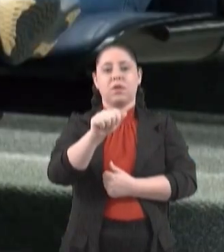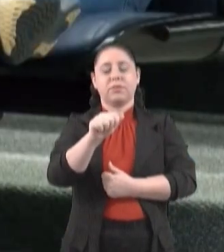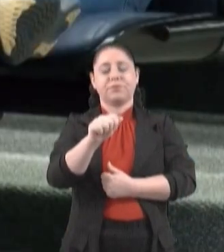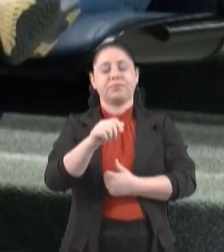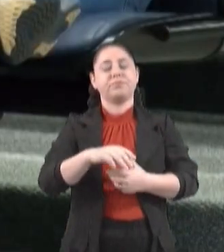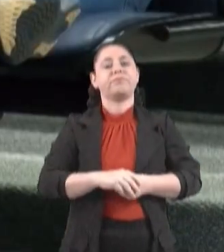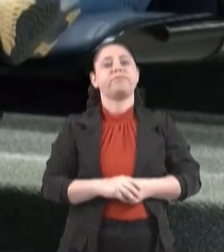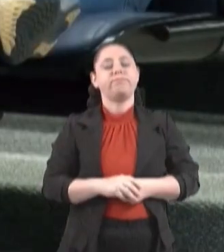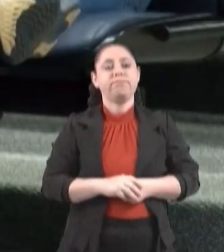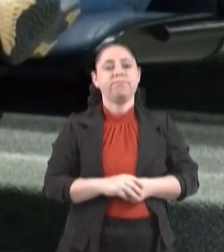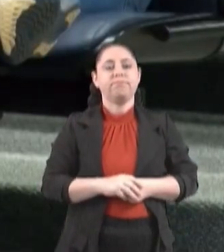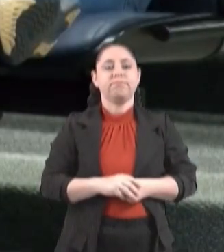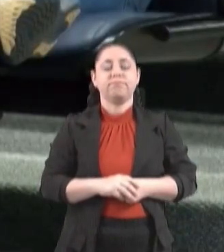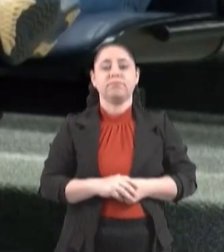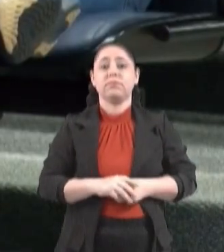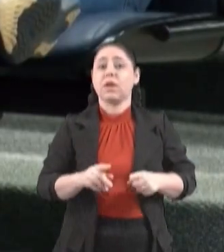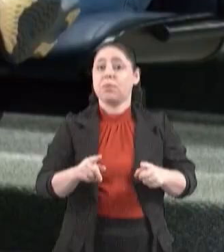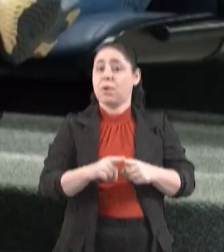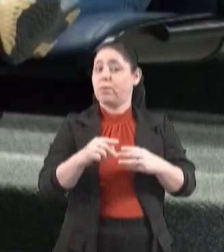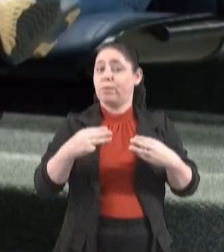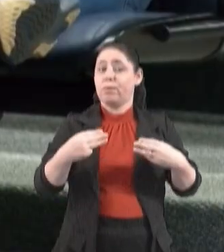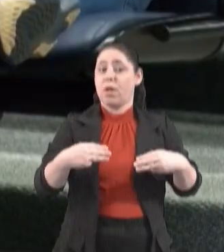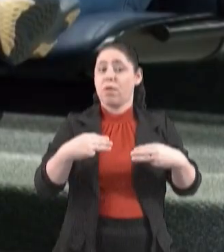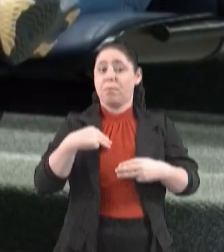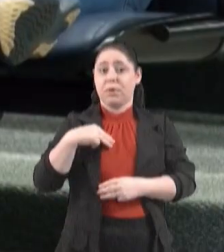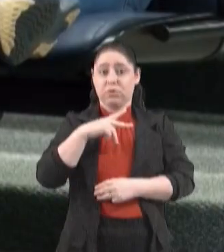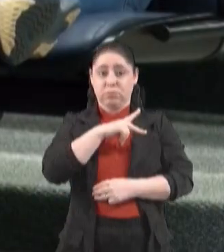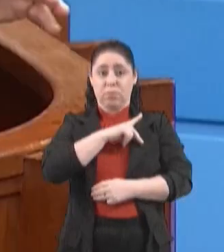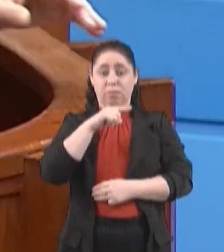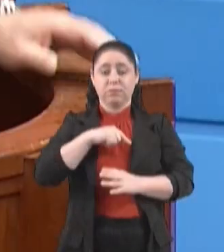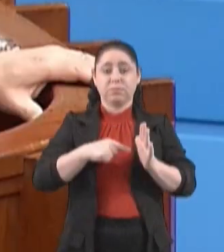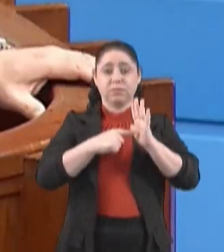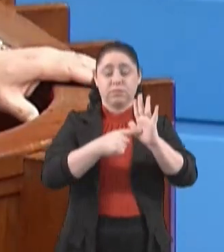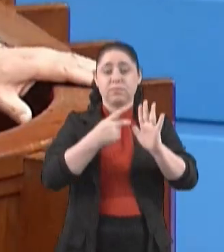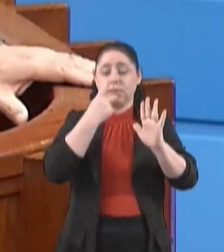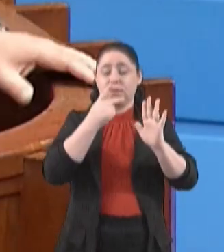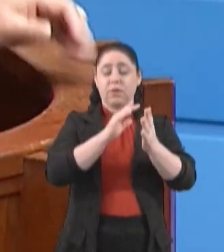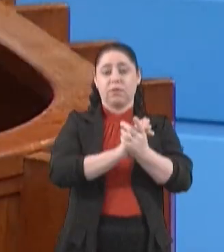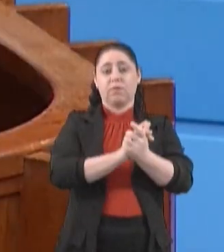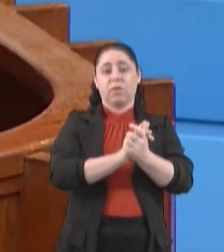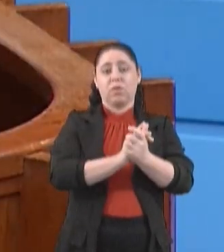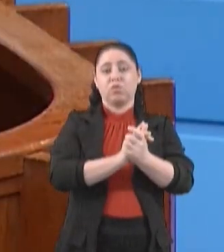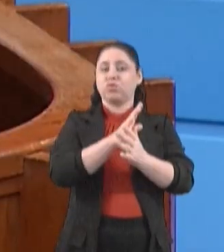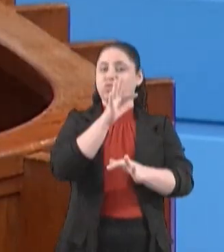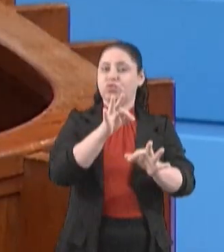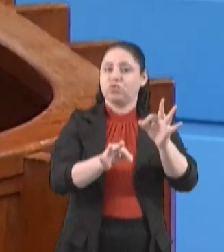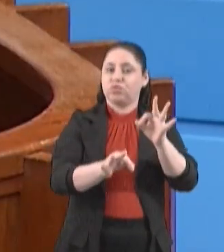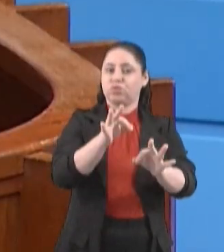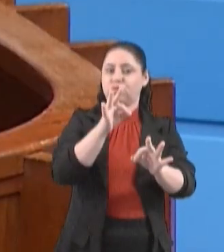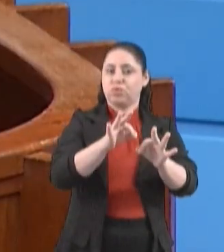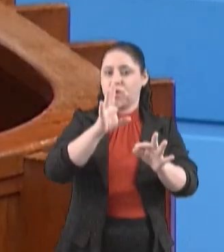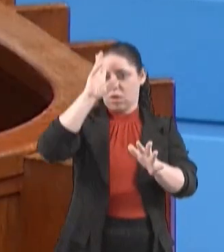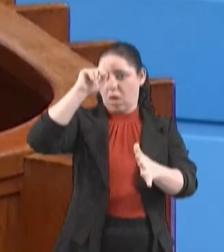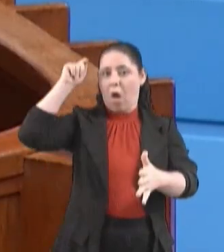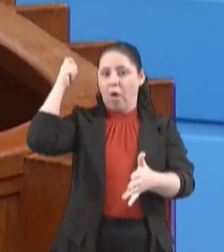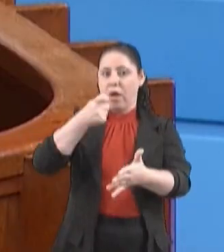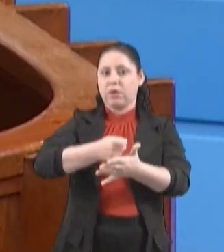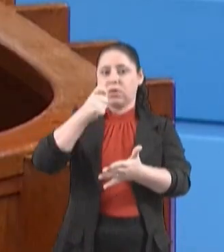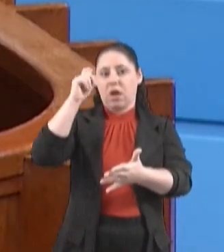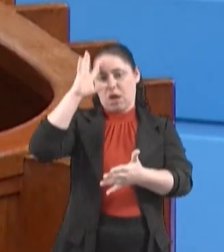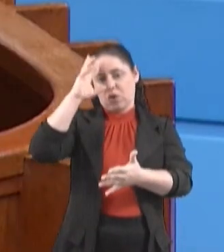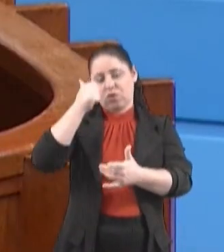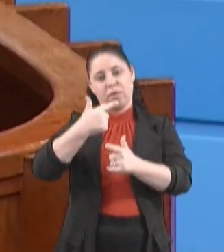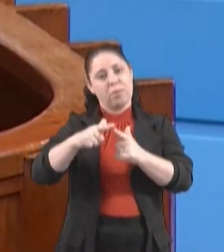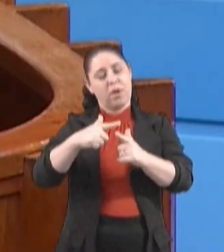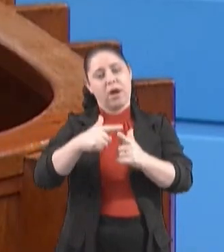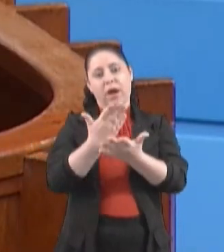Ministério Público também entendeu isso, prova que manifestou pela improcedência e o juiz então sentenciou